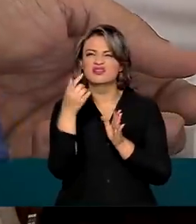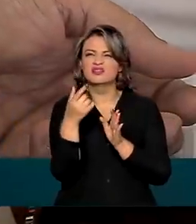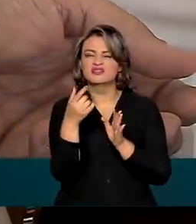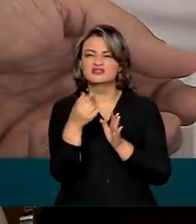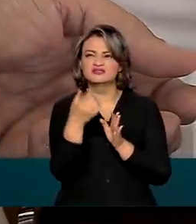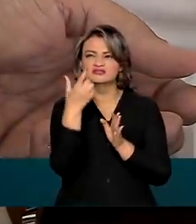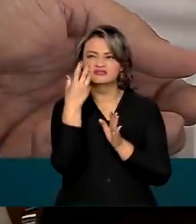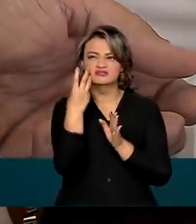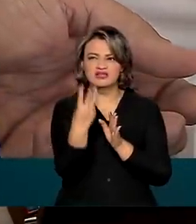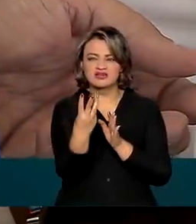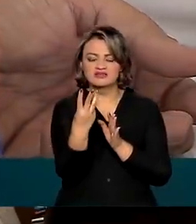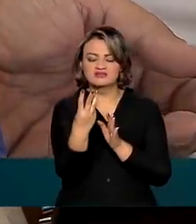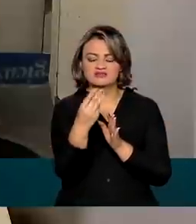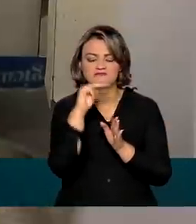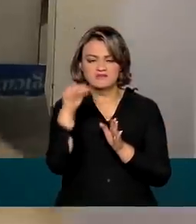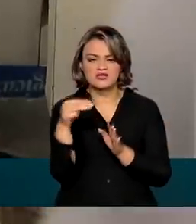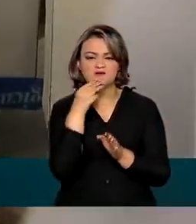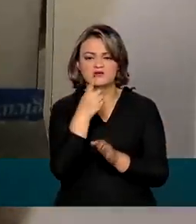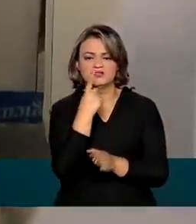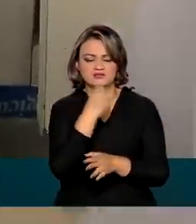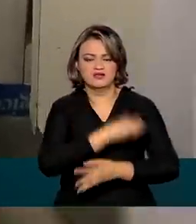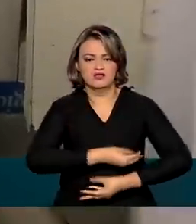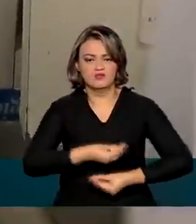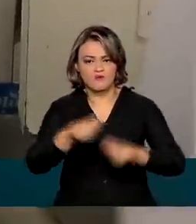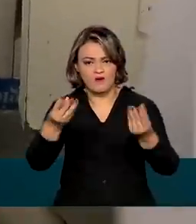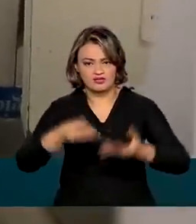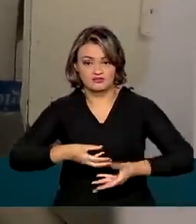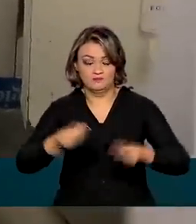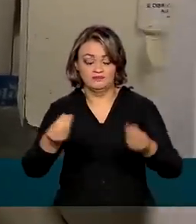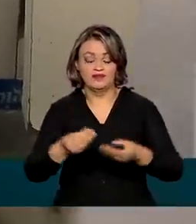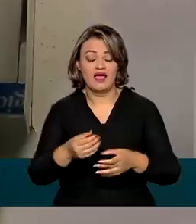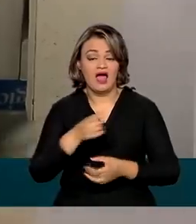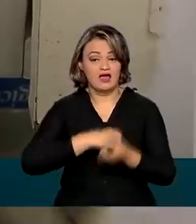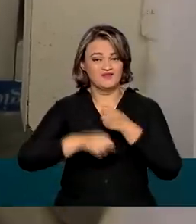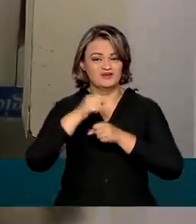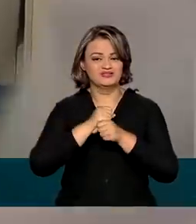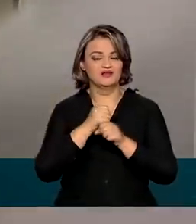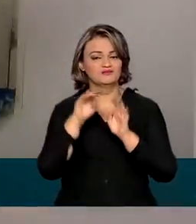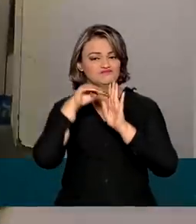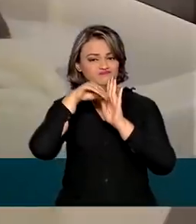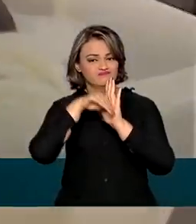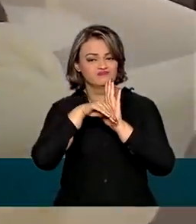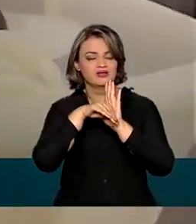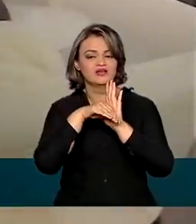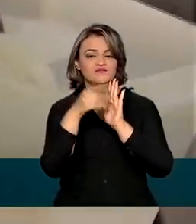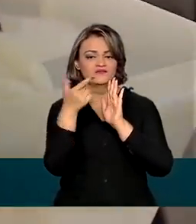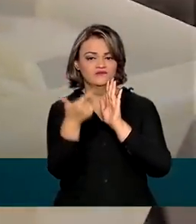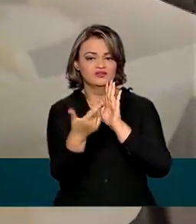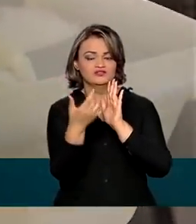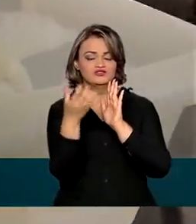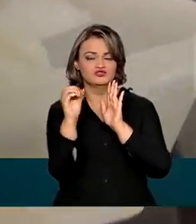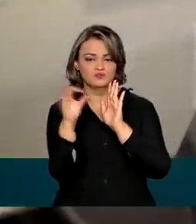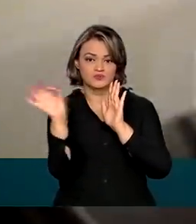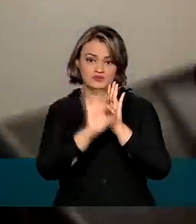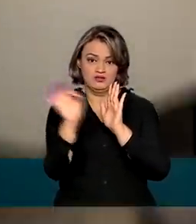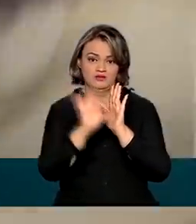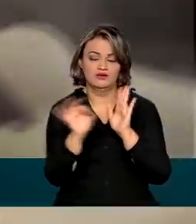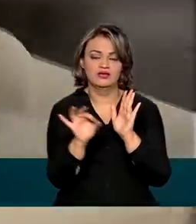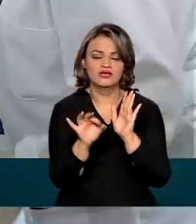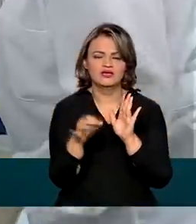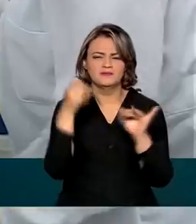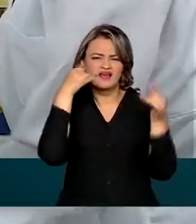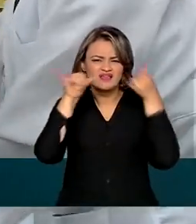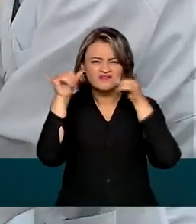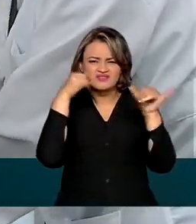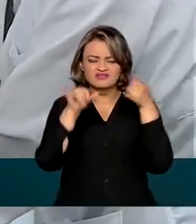3 milhões de doações de sangue no ano passado por causa da poderia houve uma queda na doação de cerca de vinte por cento e